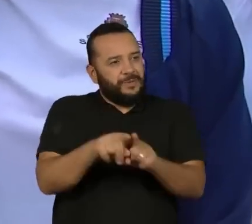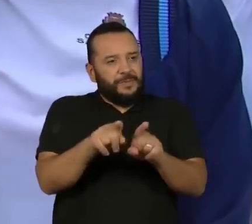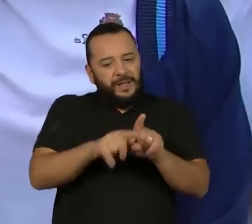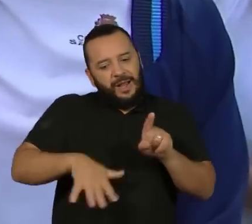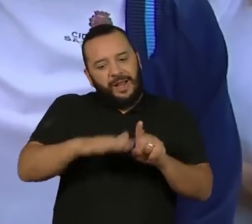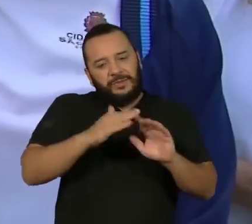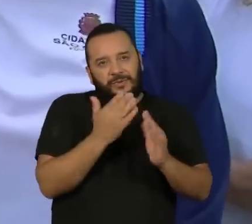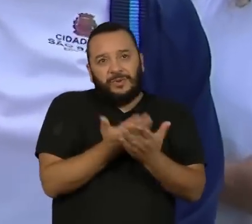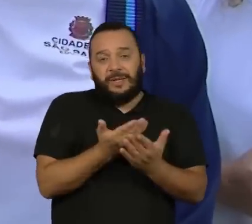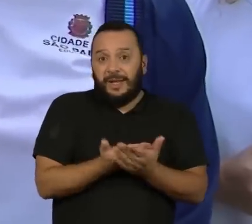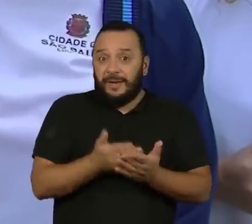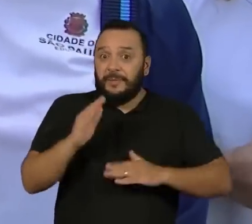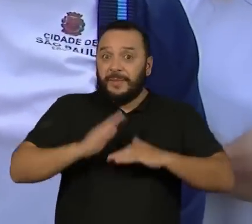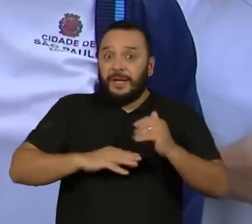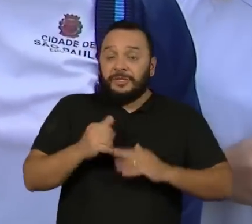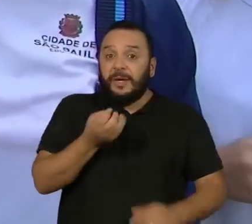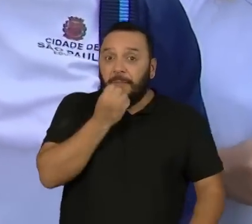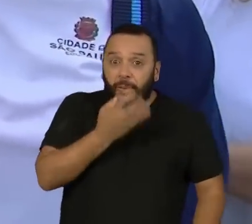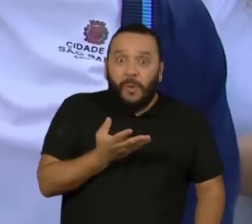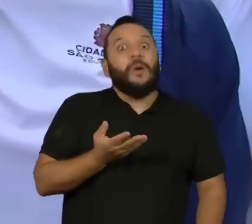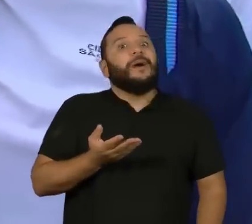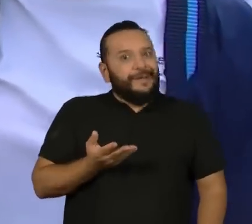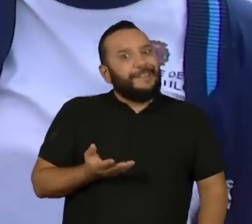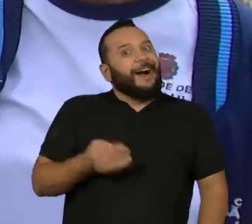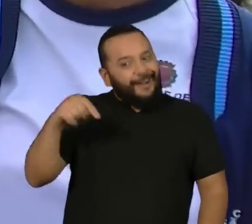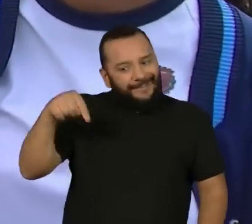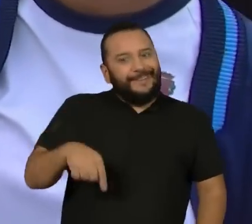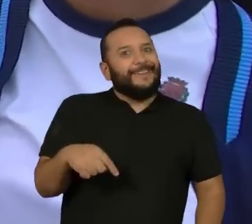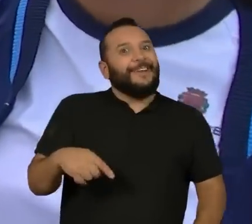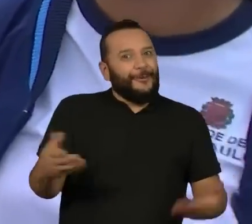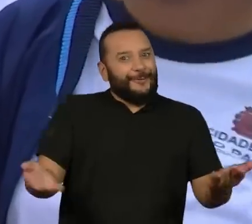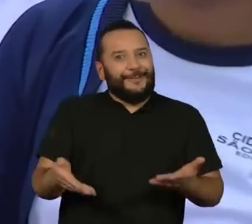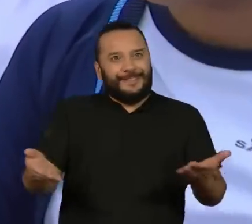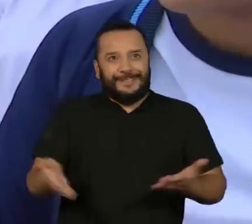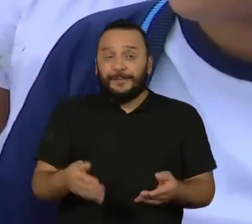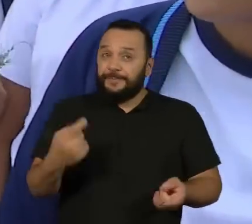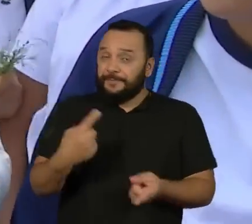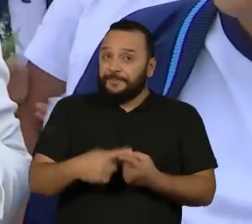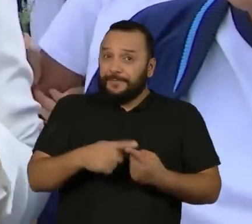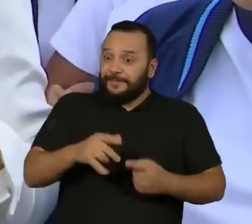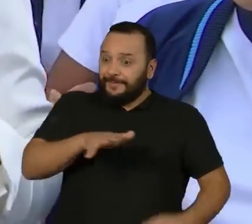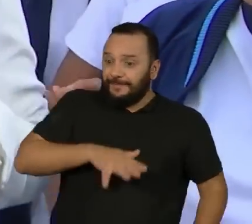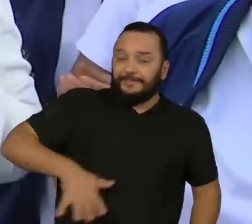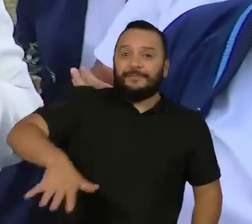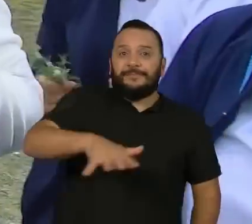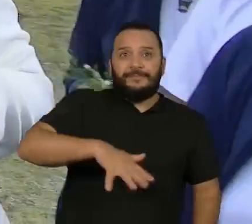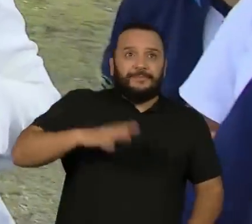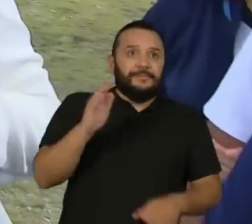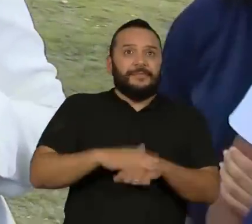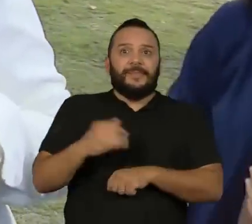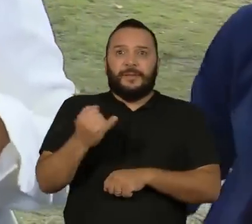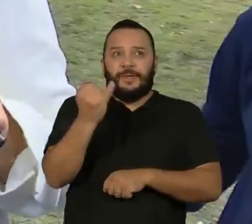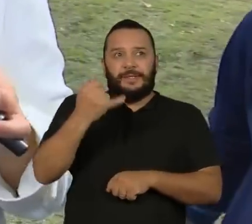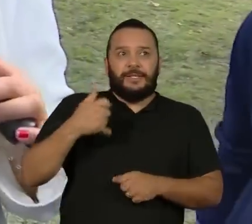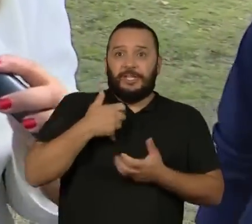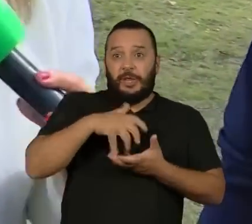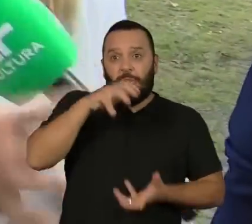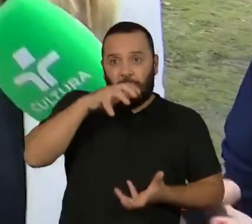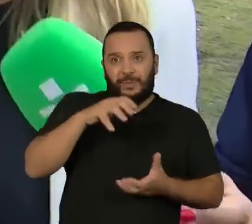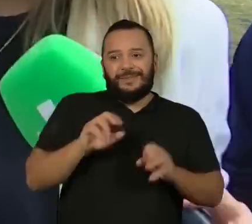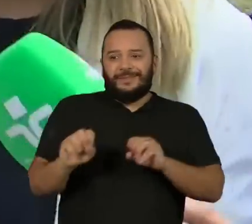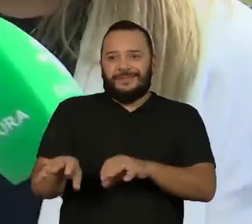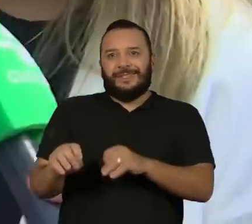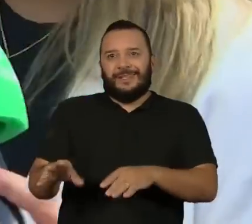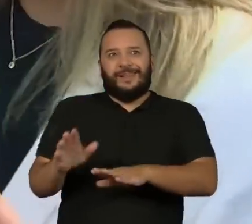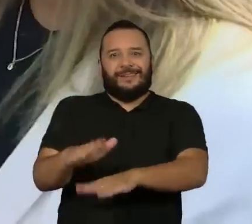boa prática foi plantada por aqui. É que nesse território, o mais importante é os mais velhos ensinar